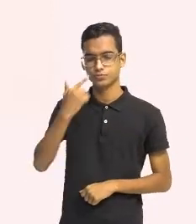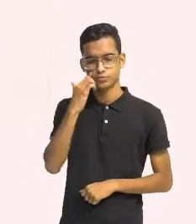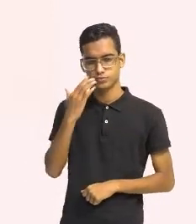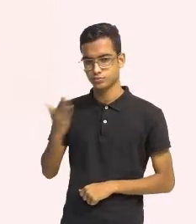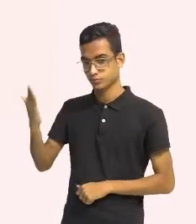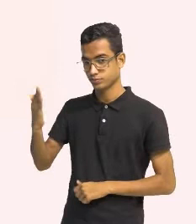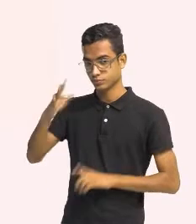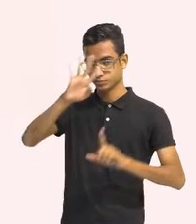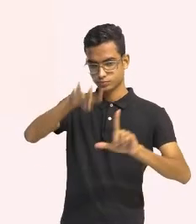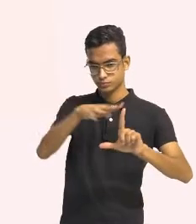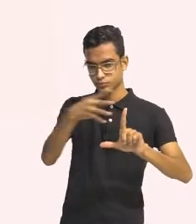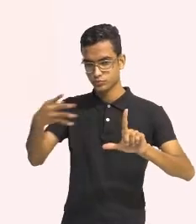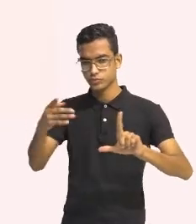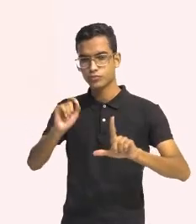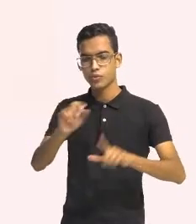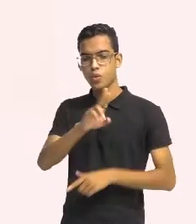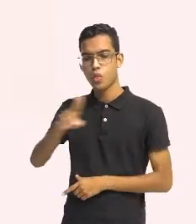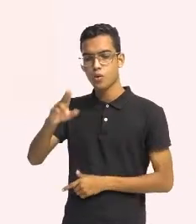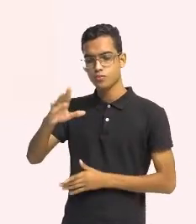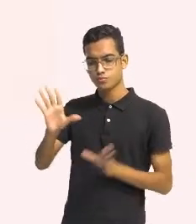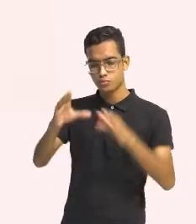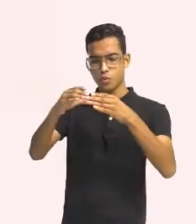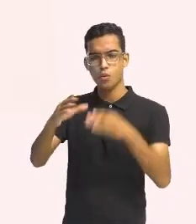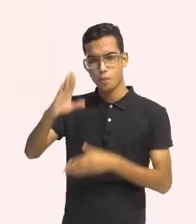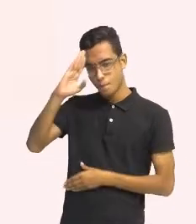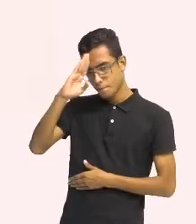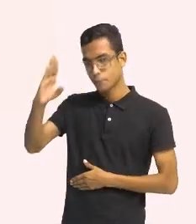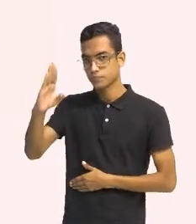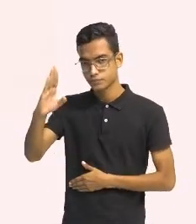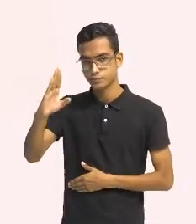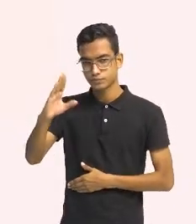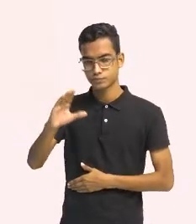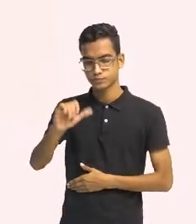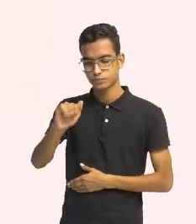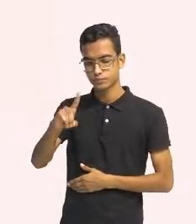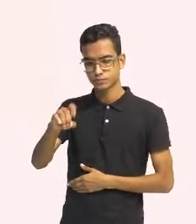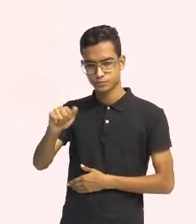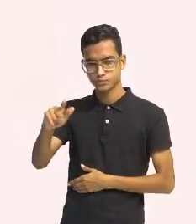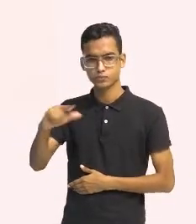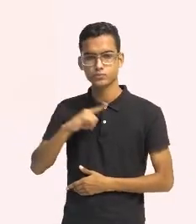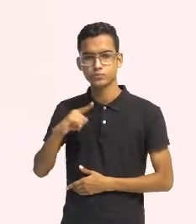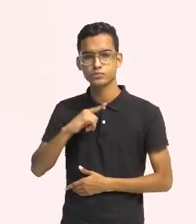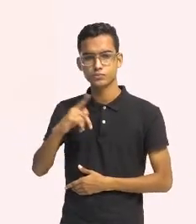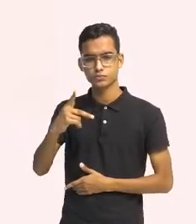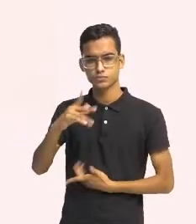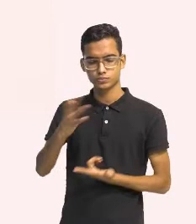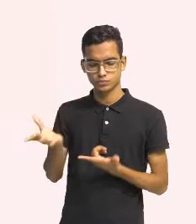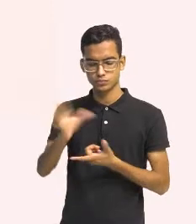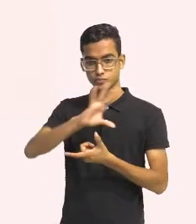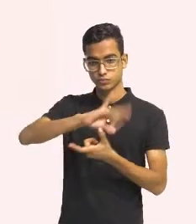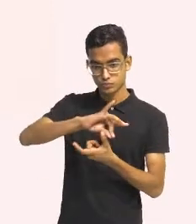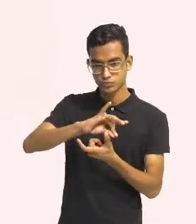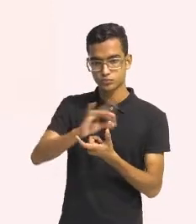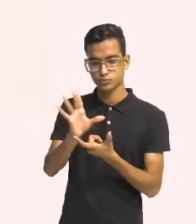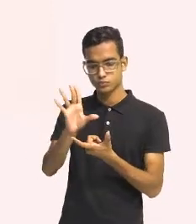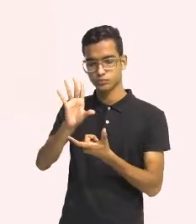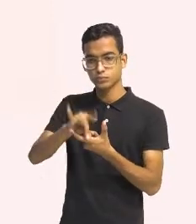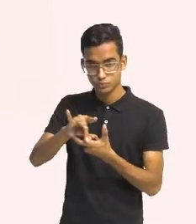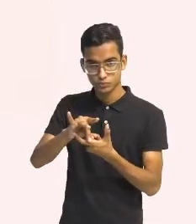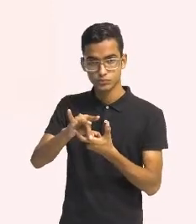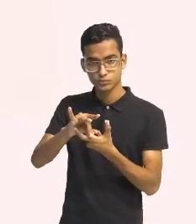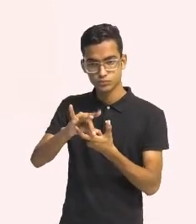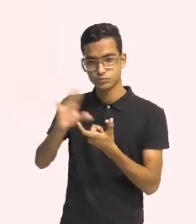para o nome da cadeia principal, tá bom? Cadeia principal a gente tem prefixo,